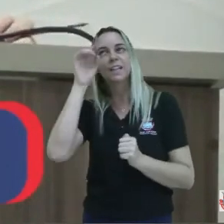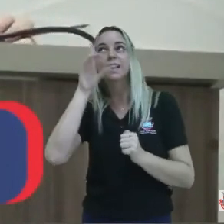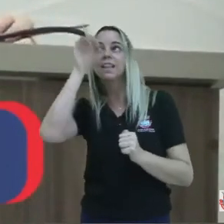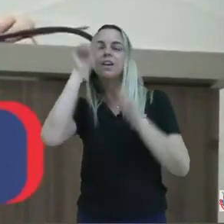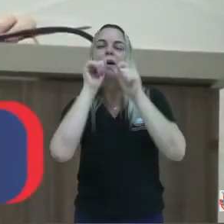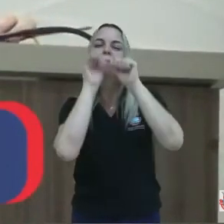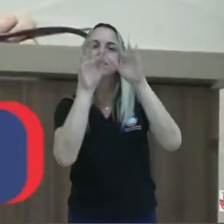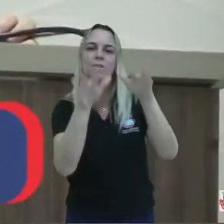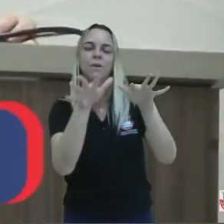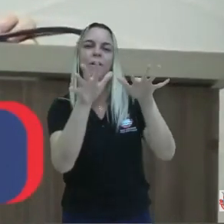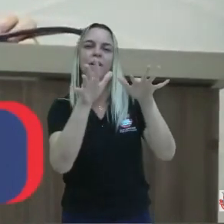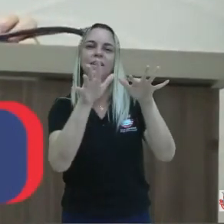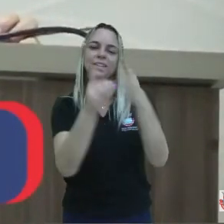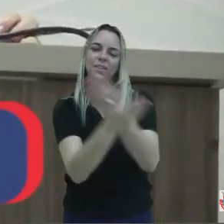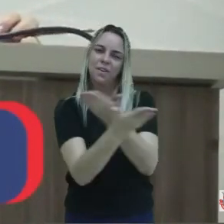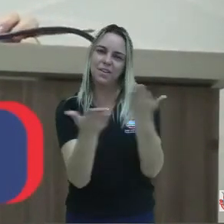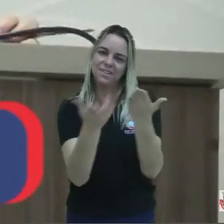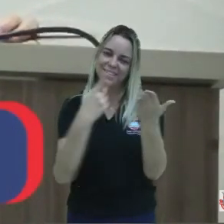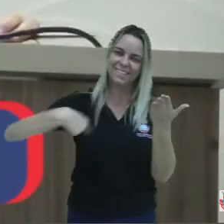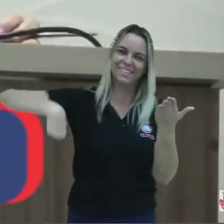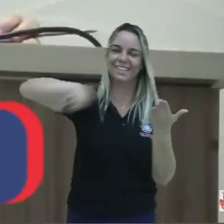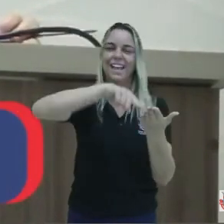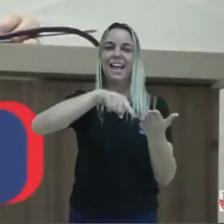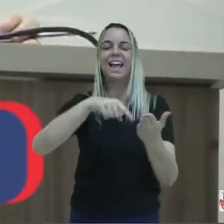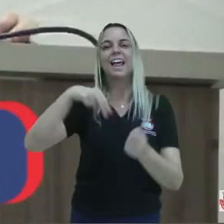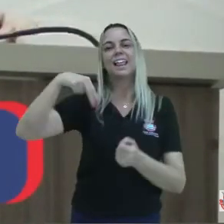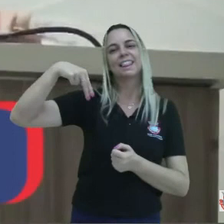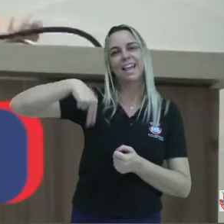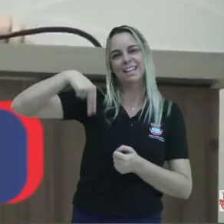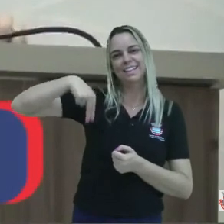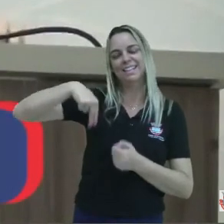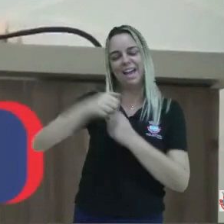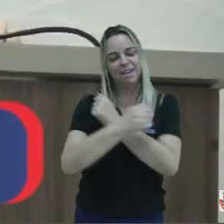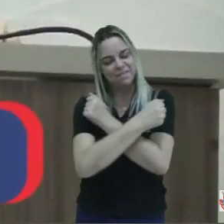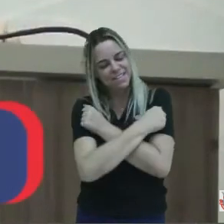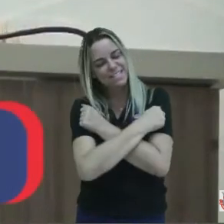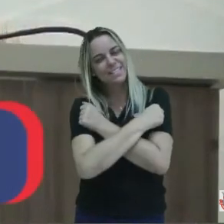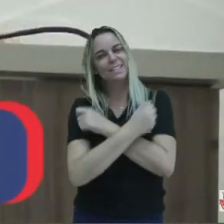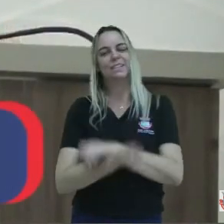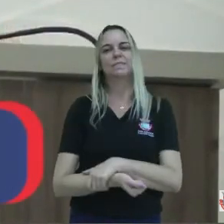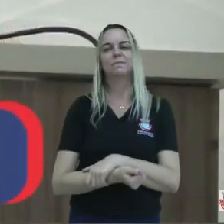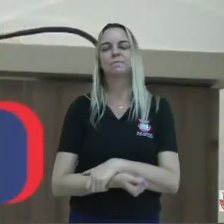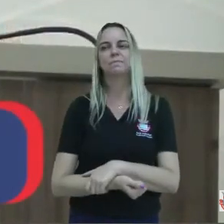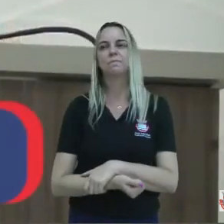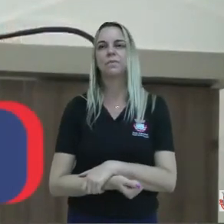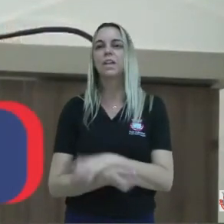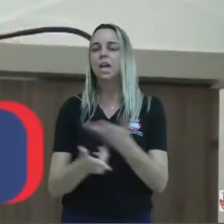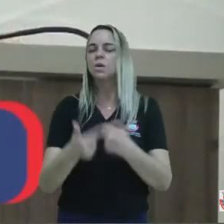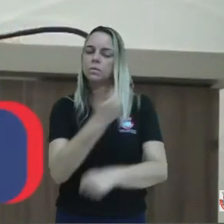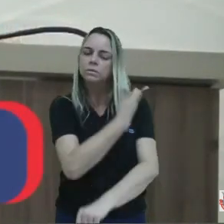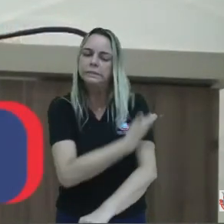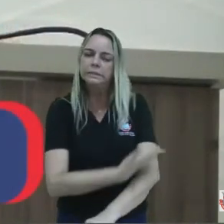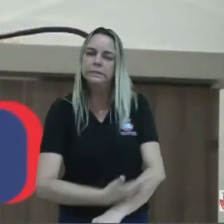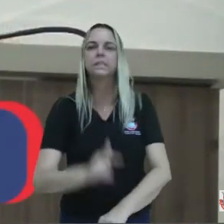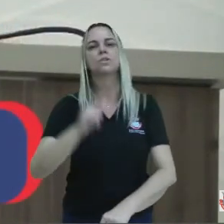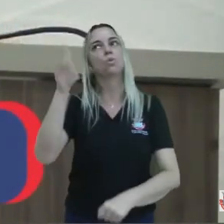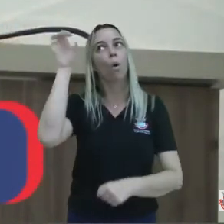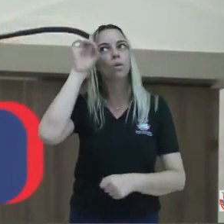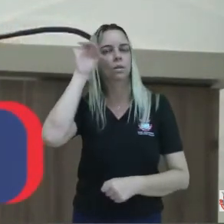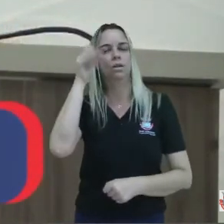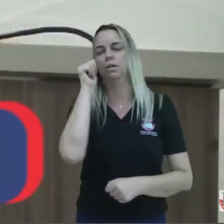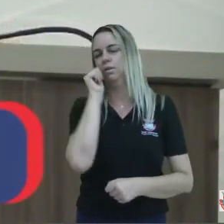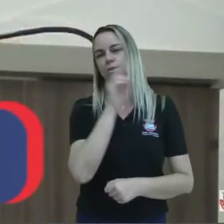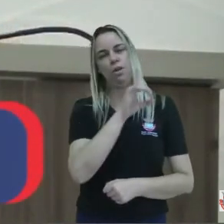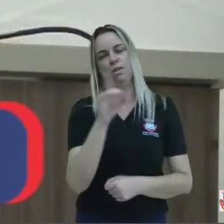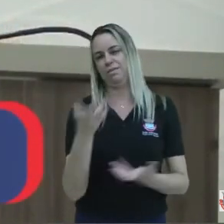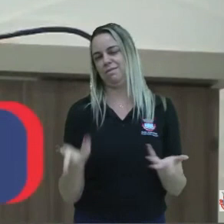para todas nós, que somos símbolo de força e determinação, por isso merecemos respeito, amor,